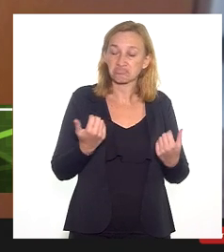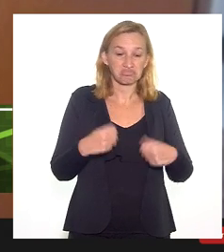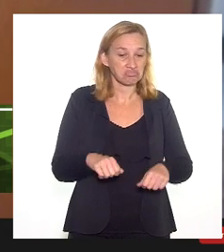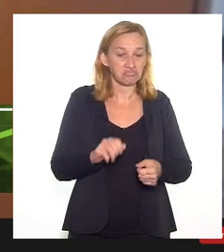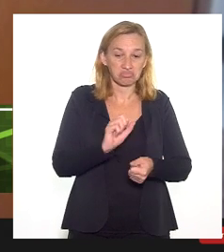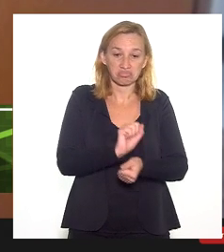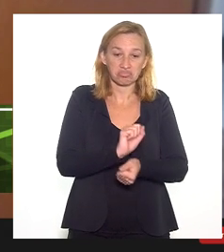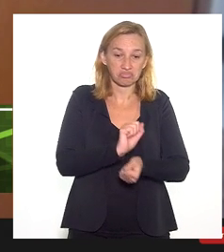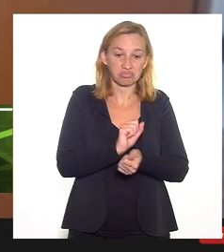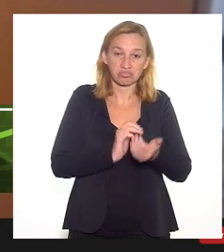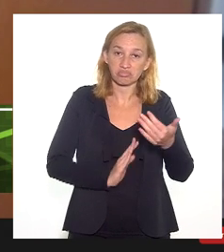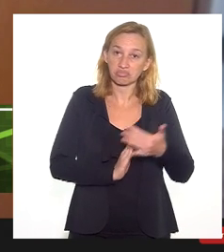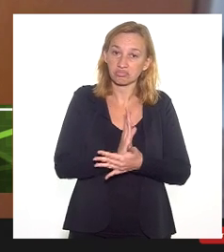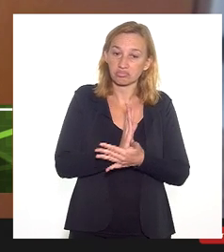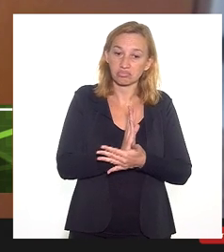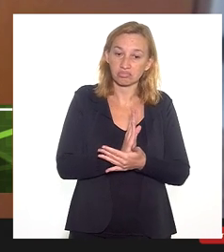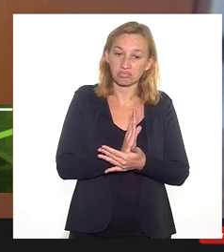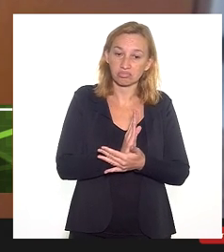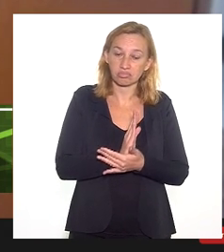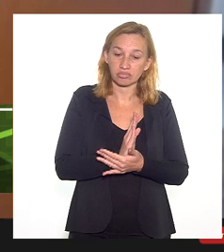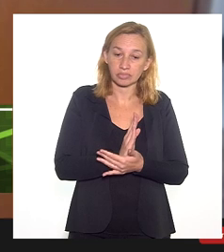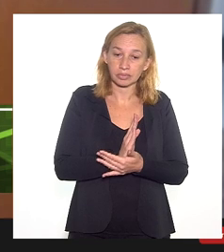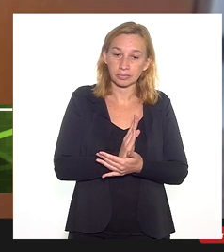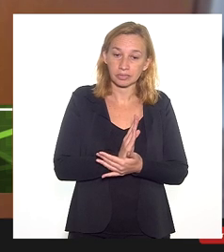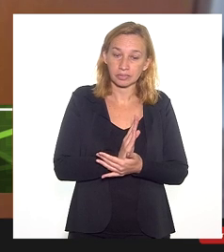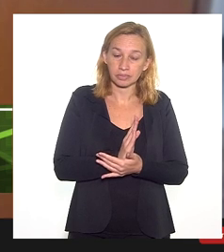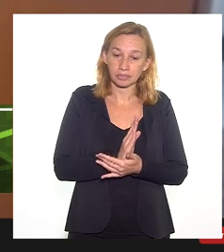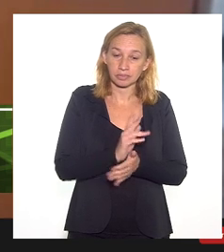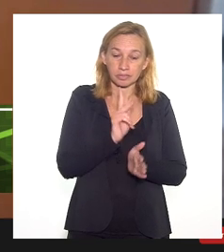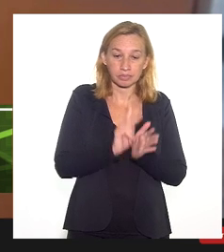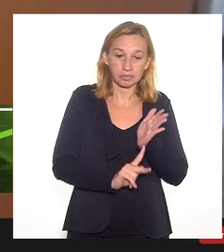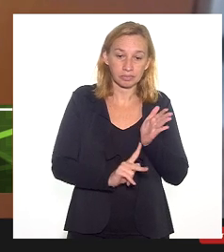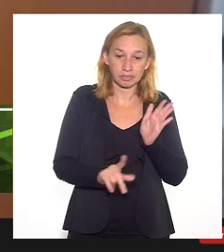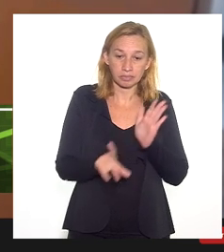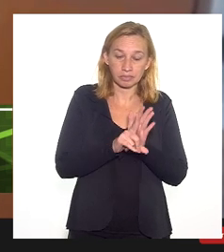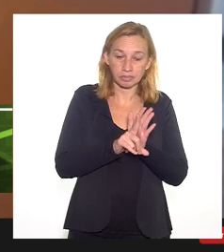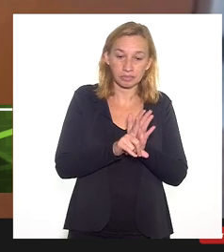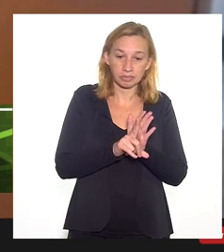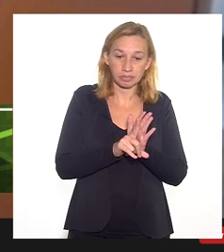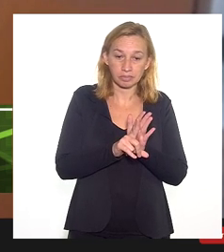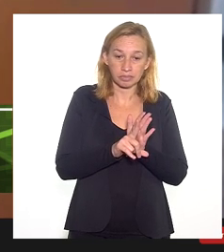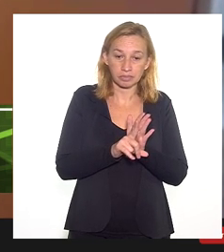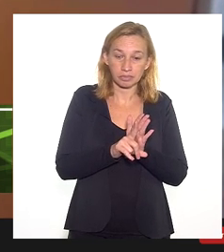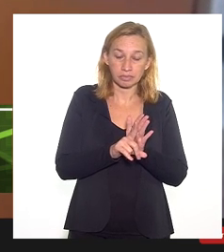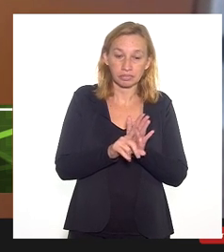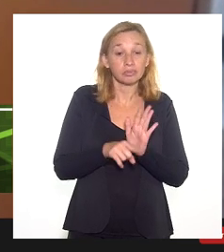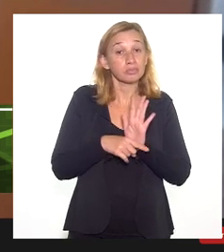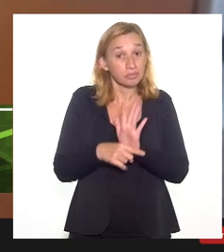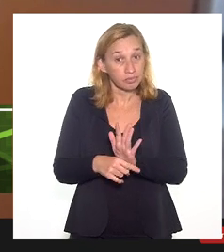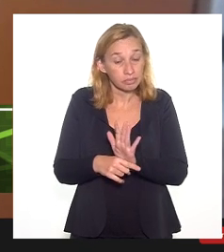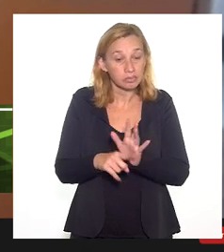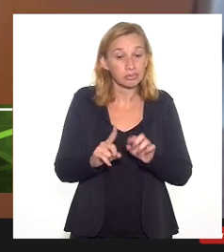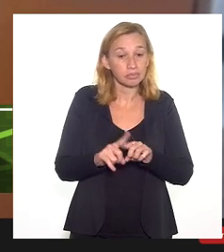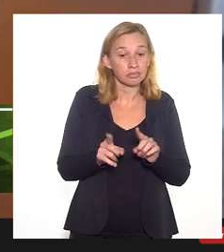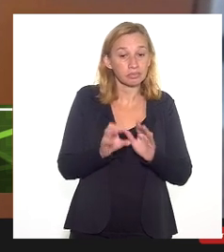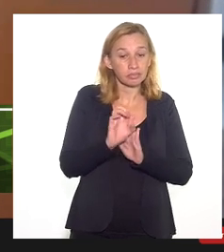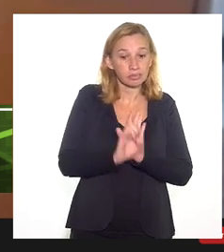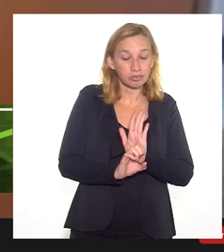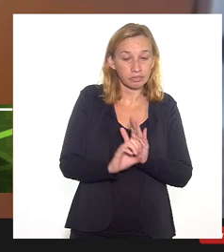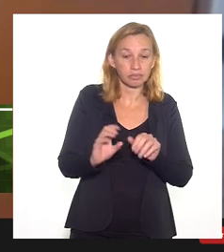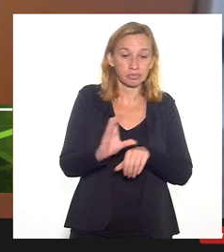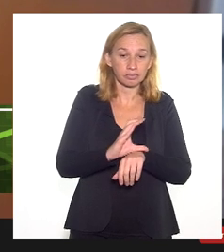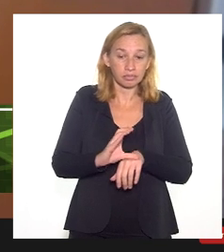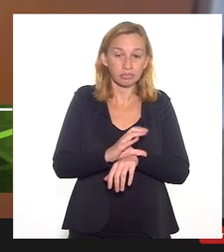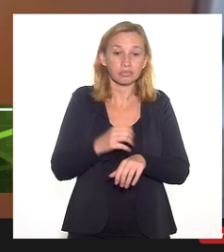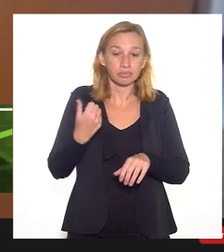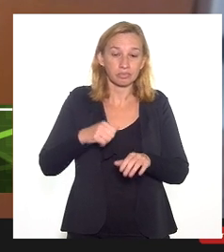esperar a aprovação do projeto de lei que vai facilitar, que vai esclarecer, mas a emenda constitucional precisa